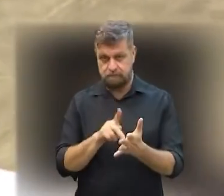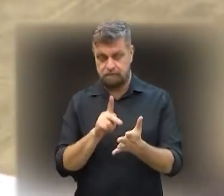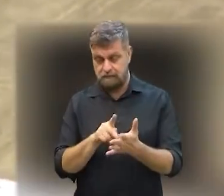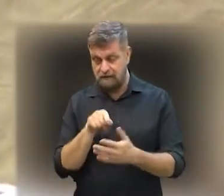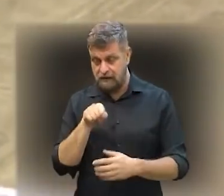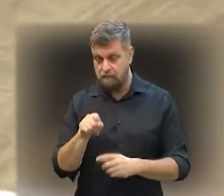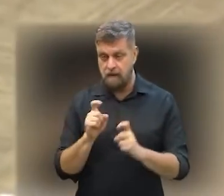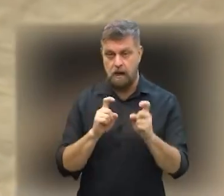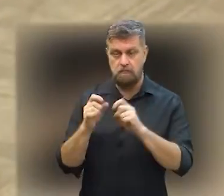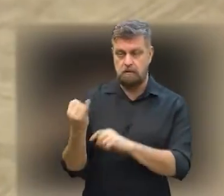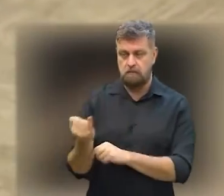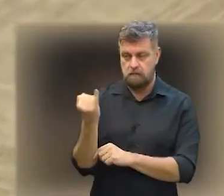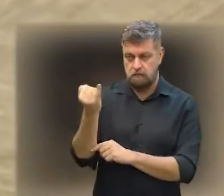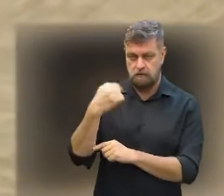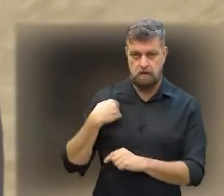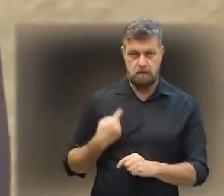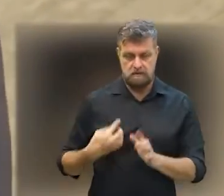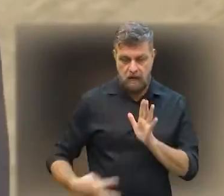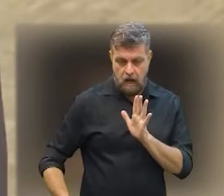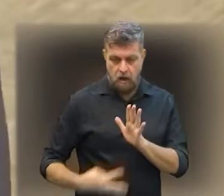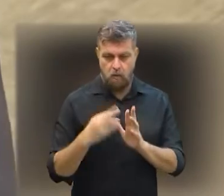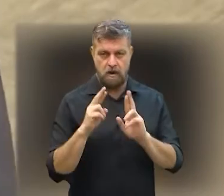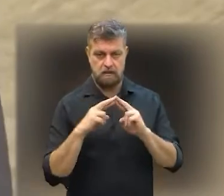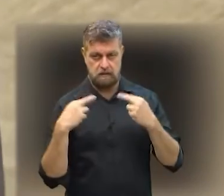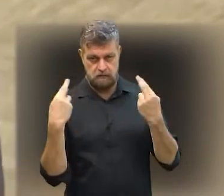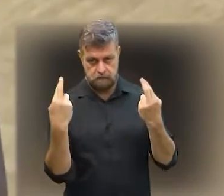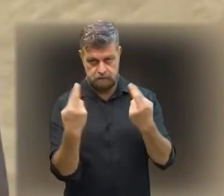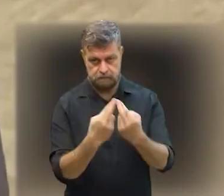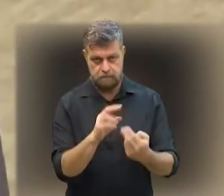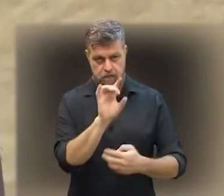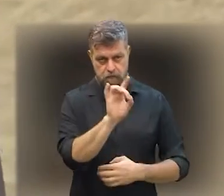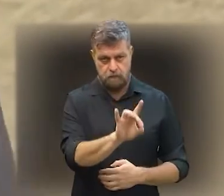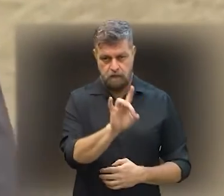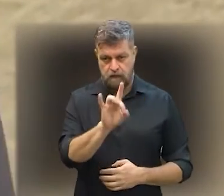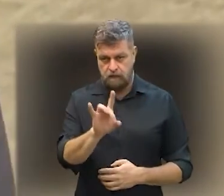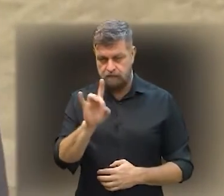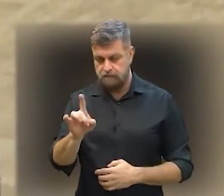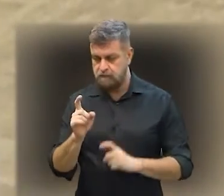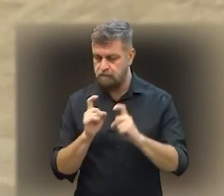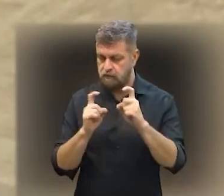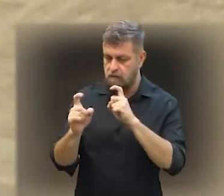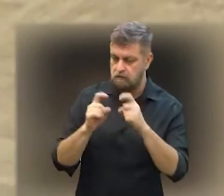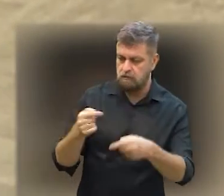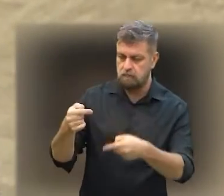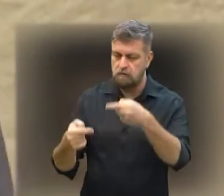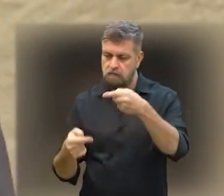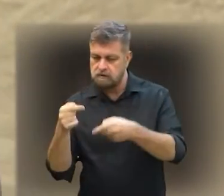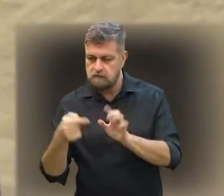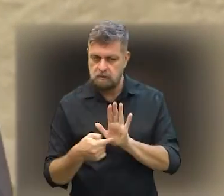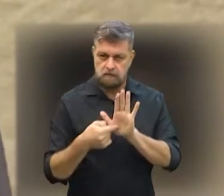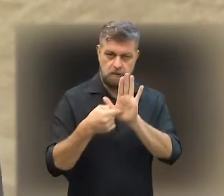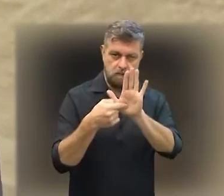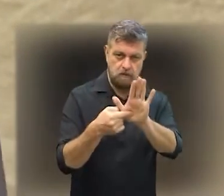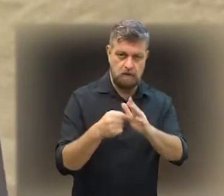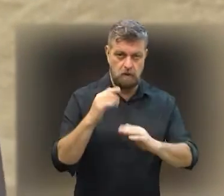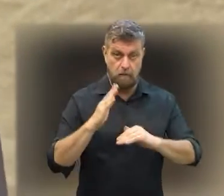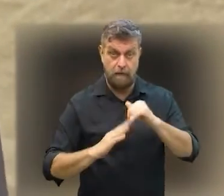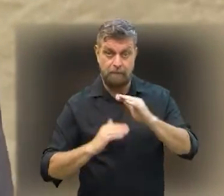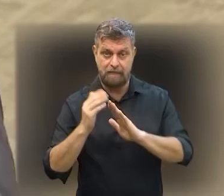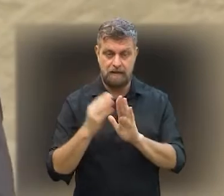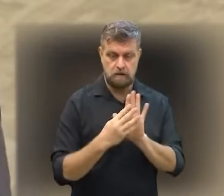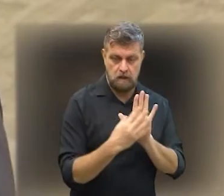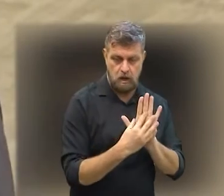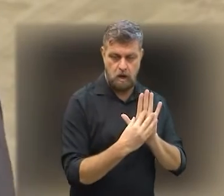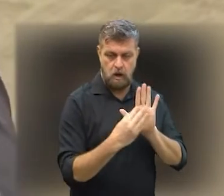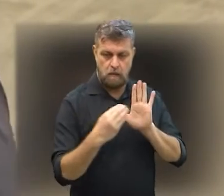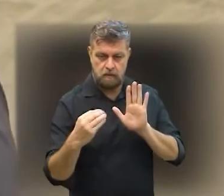André. Foi importante porque, né, essa é a nossa 4ª reunião e em cada reunião a gente está conversando e trazendo um modelo. Então